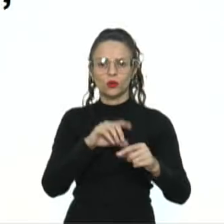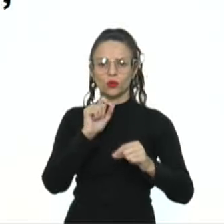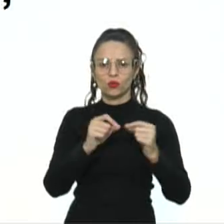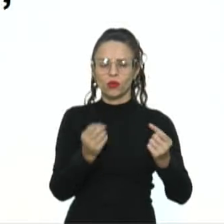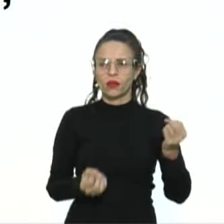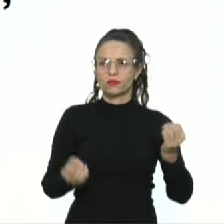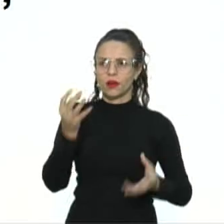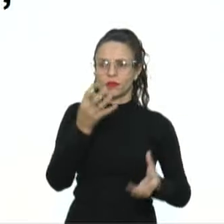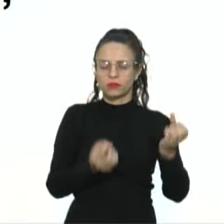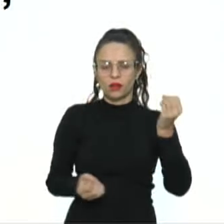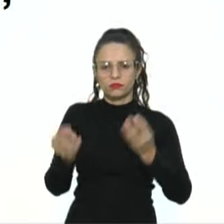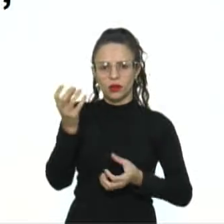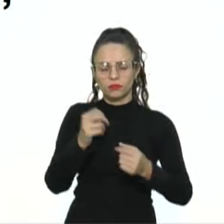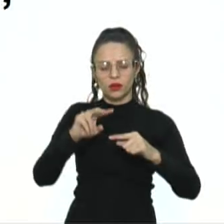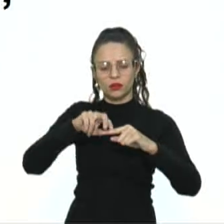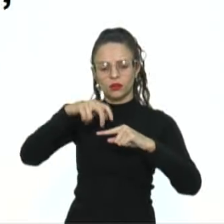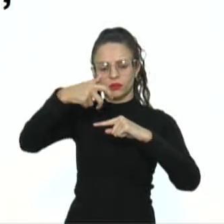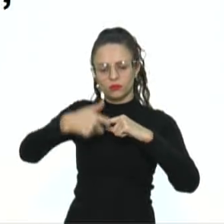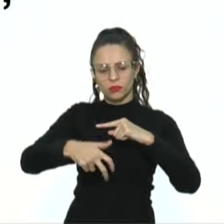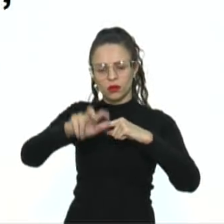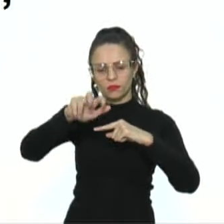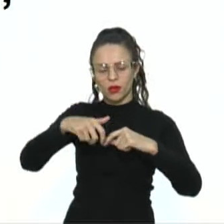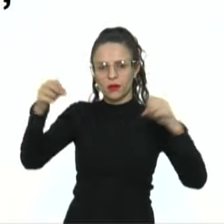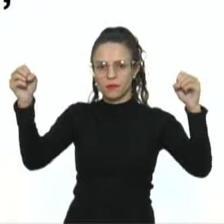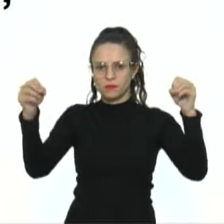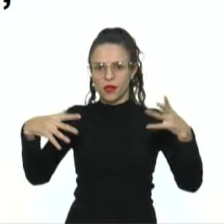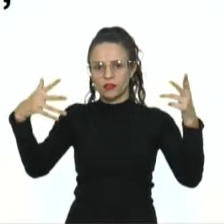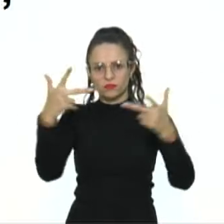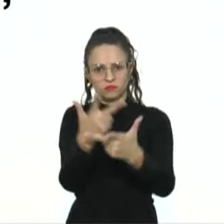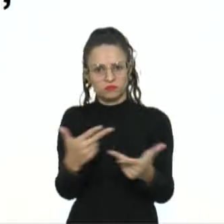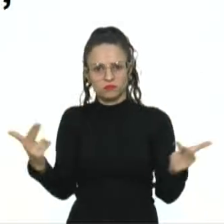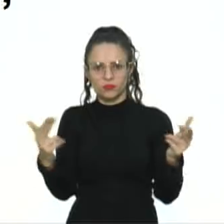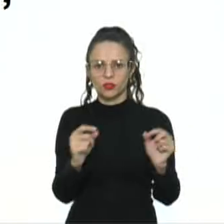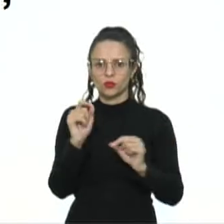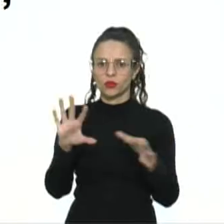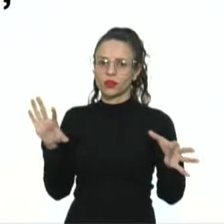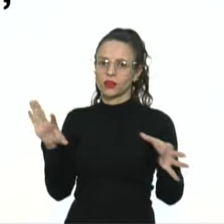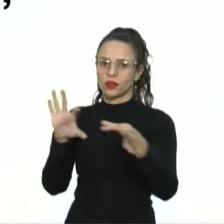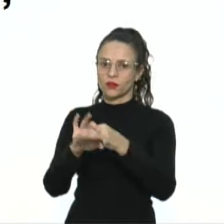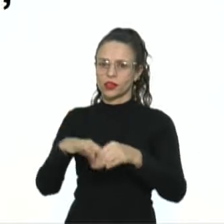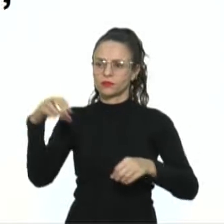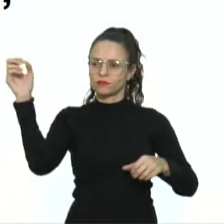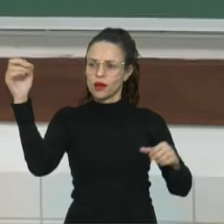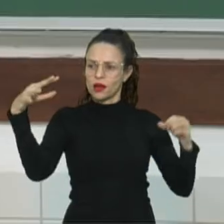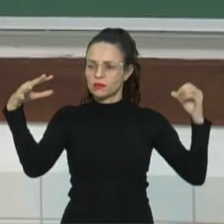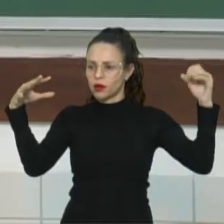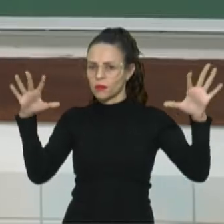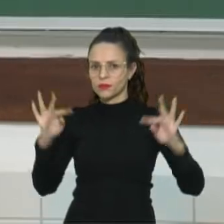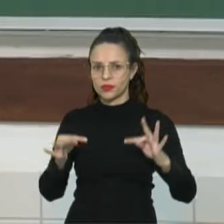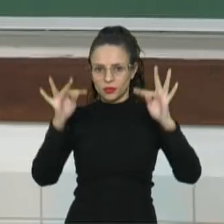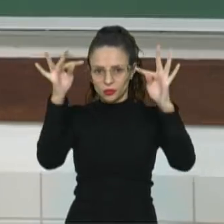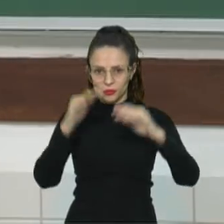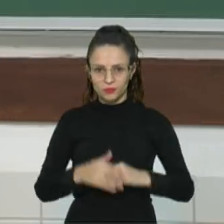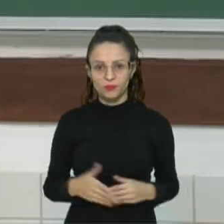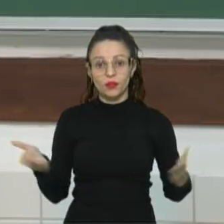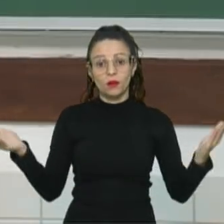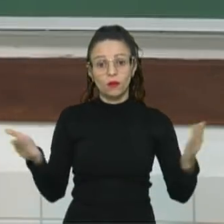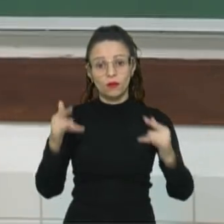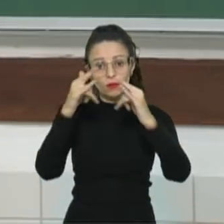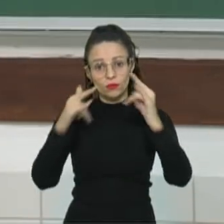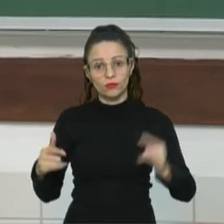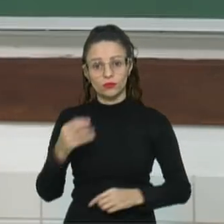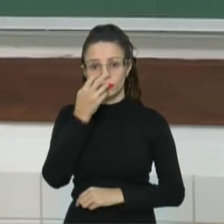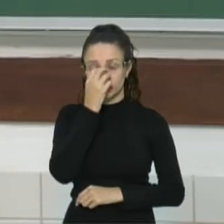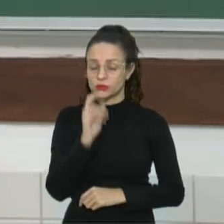trapezistas, palhaços, malabaristas, mágicos, etc., aos efeitos especiais. O circo contemporâneo, ele